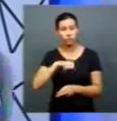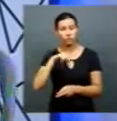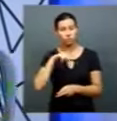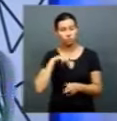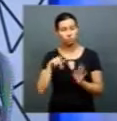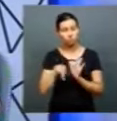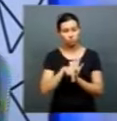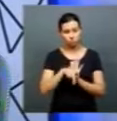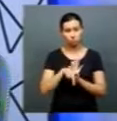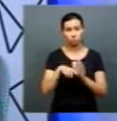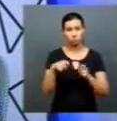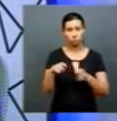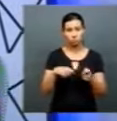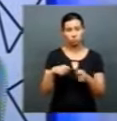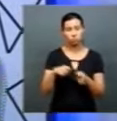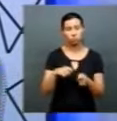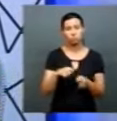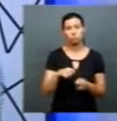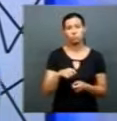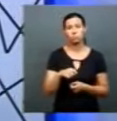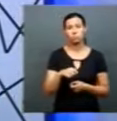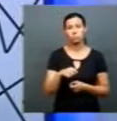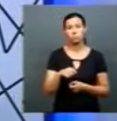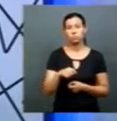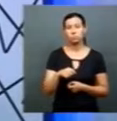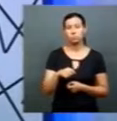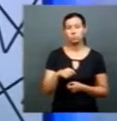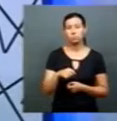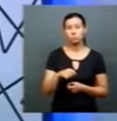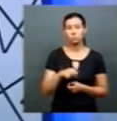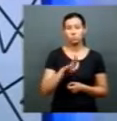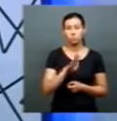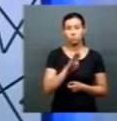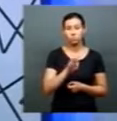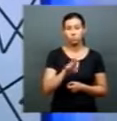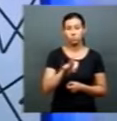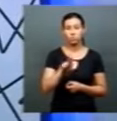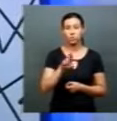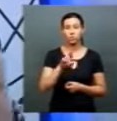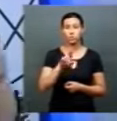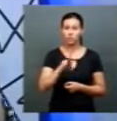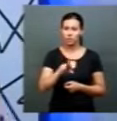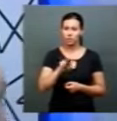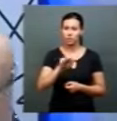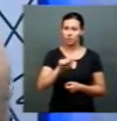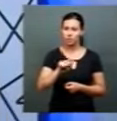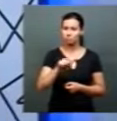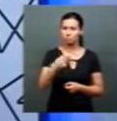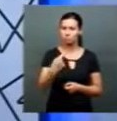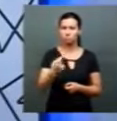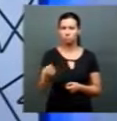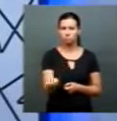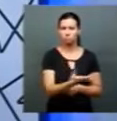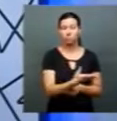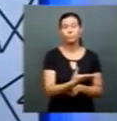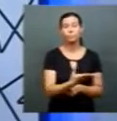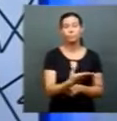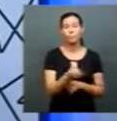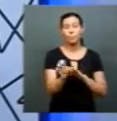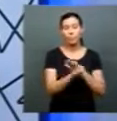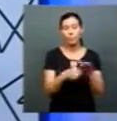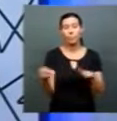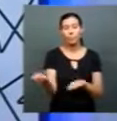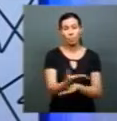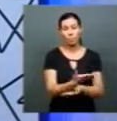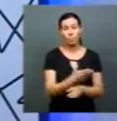comentou, né? Do Uber Hub, que é um movimento muito forte que está aqui em Uberlândia, para trazer inovação, para fazer com que as empresas que estão aqui sejam mais